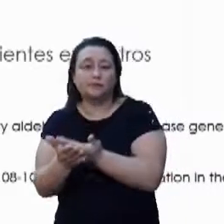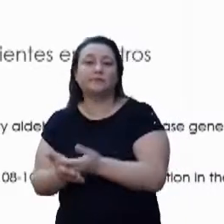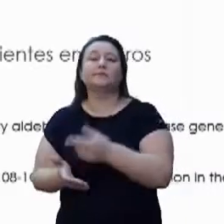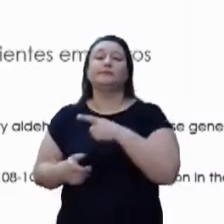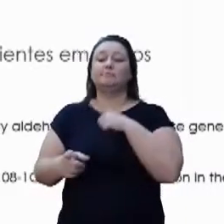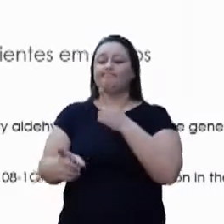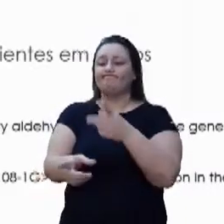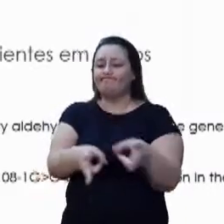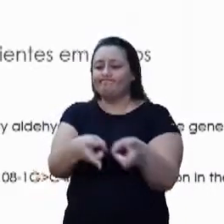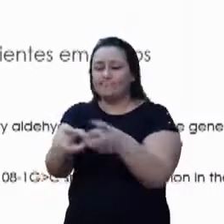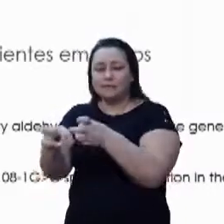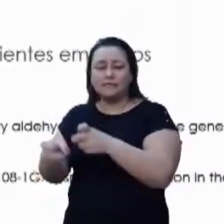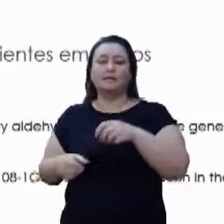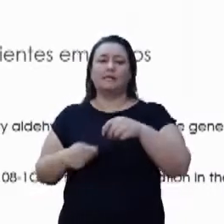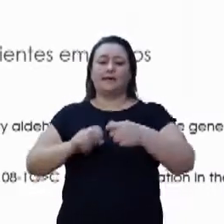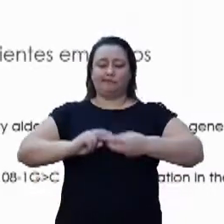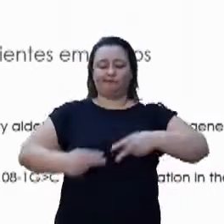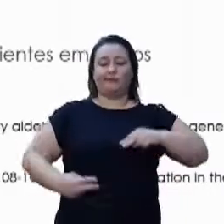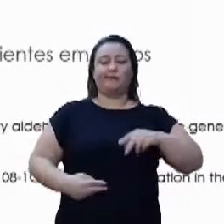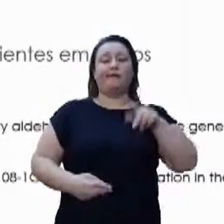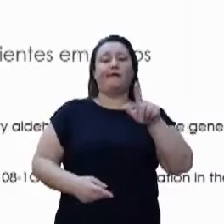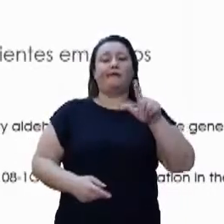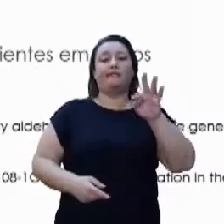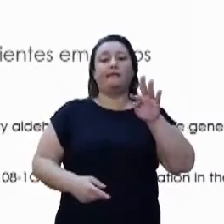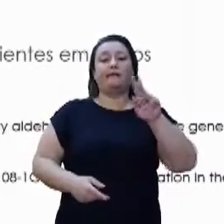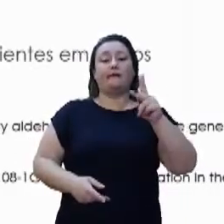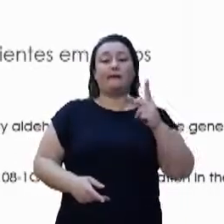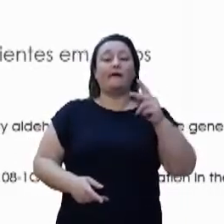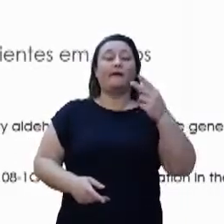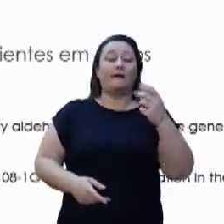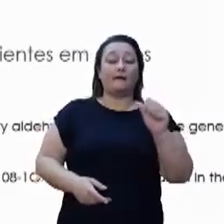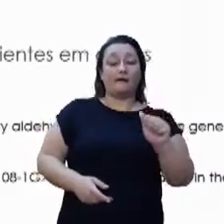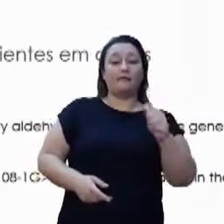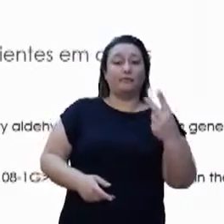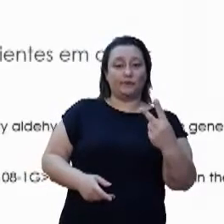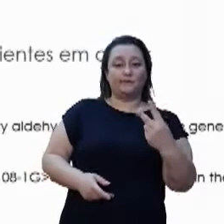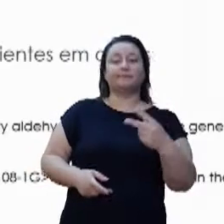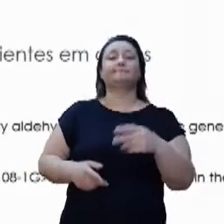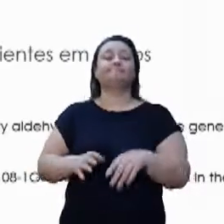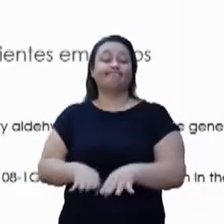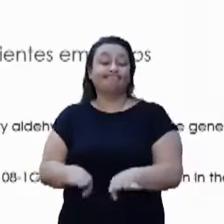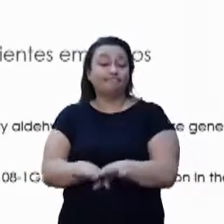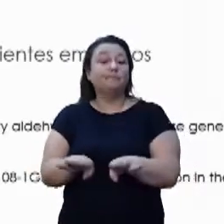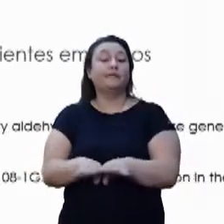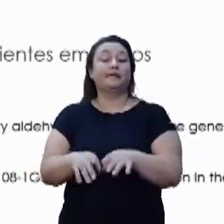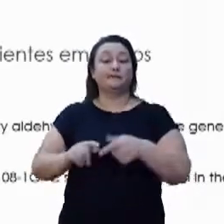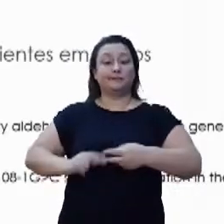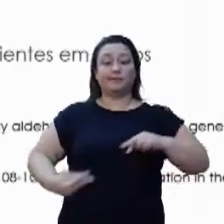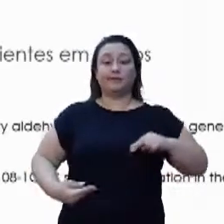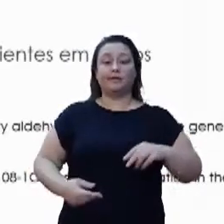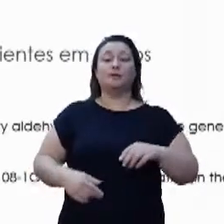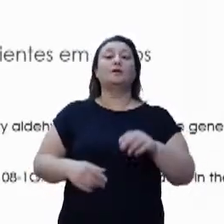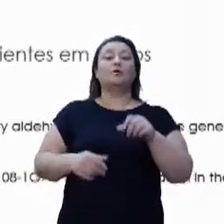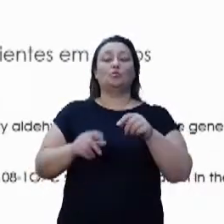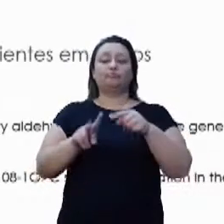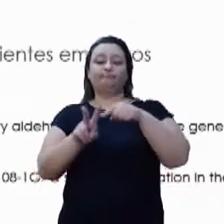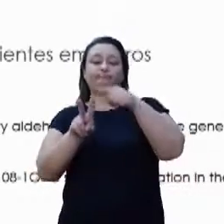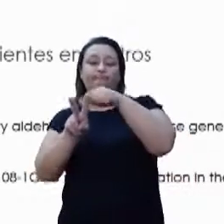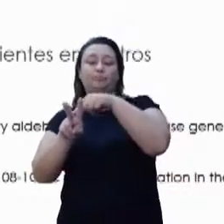no gene ALDH3A2, nos pacientes com a síndrome de Sjögren-Larsson. Esse gene está localizado no cromossomo